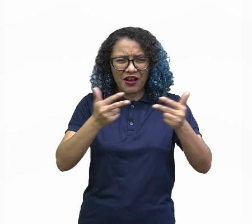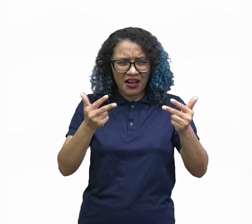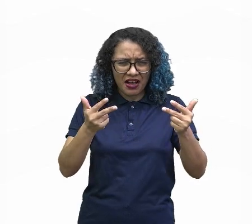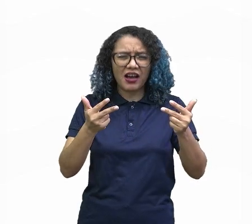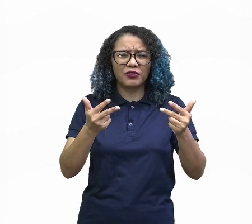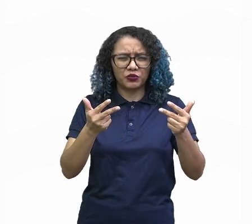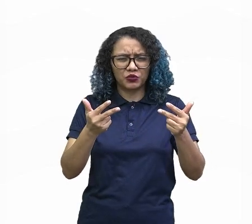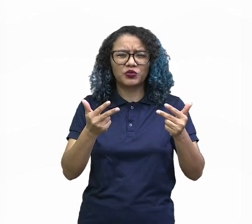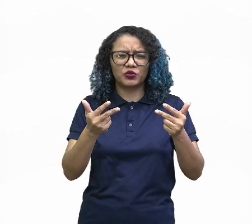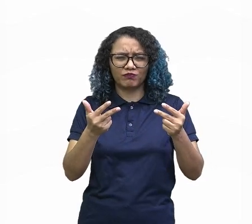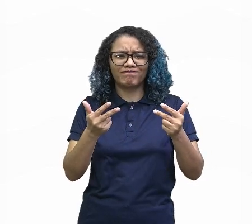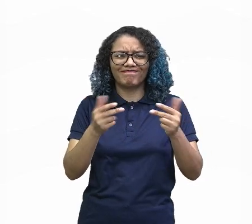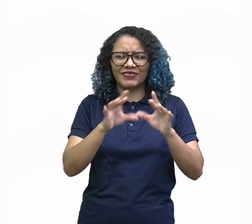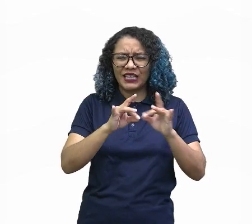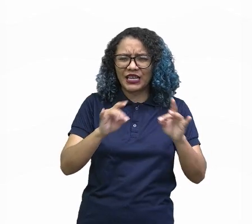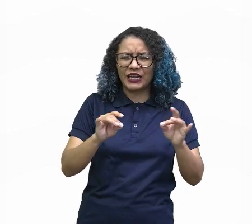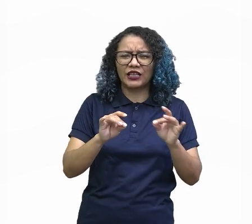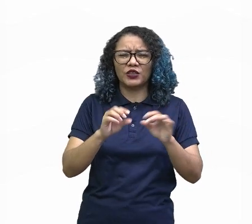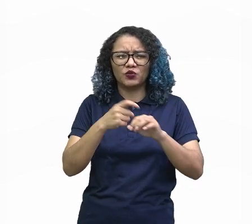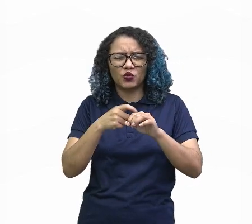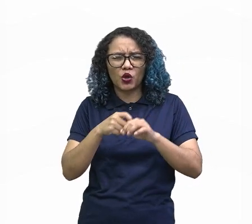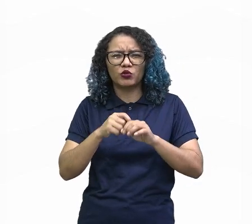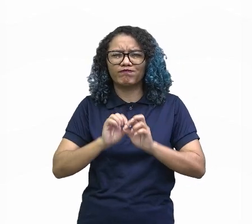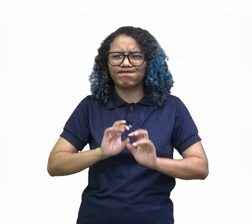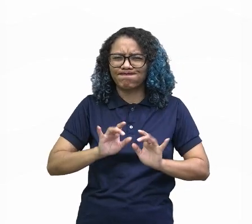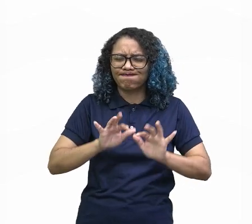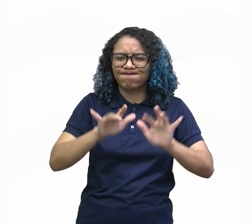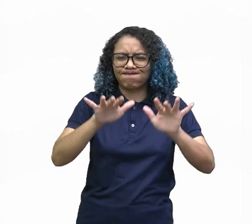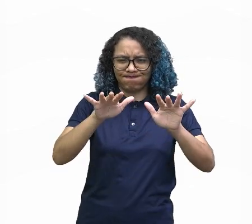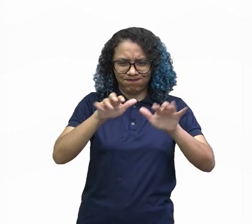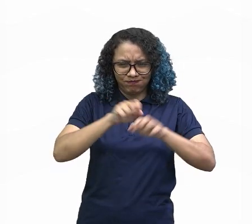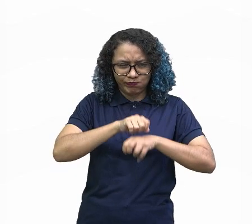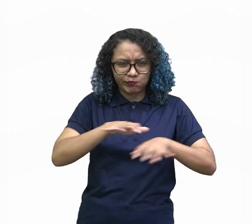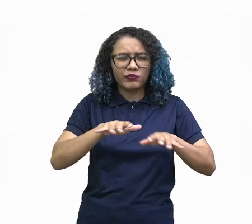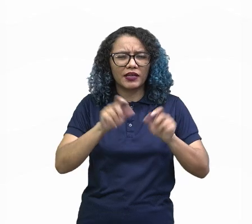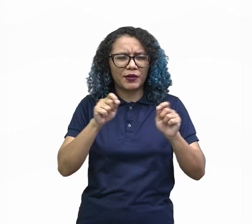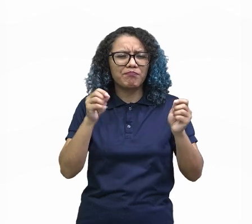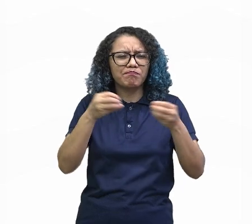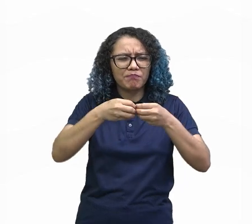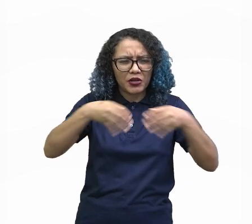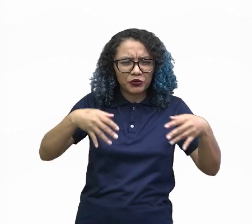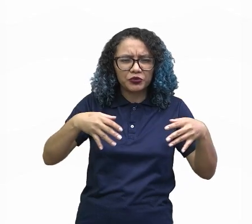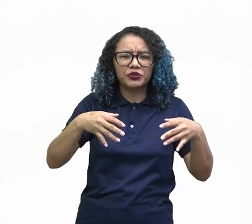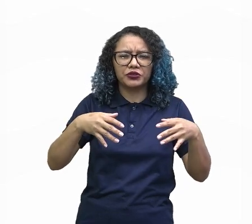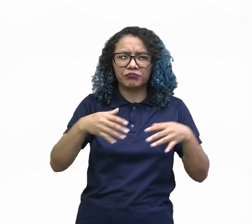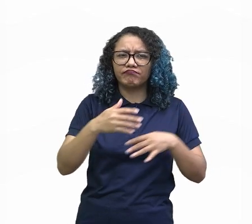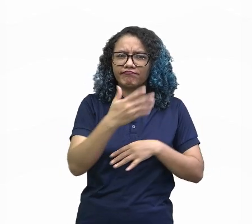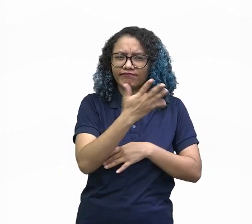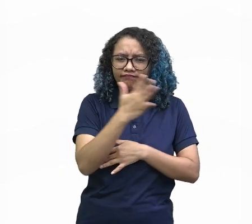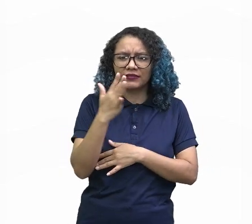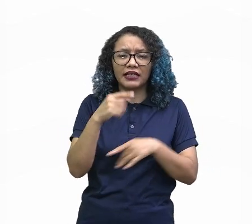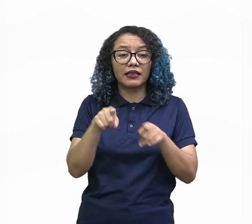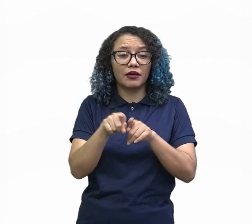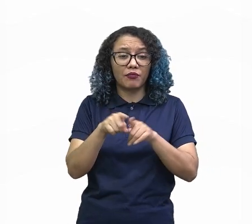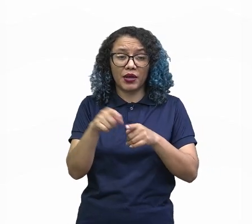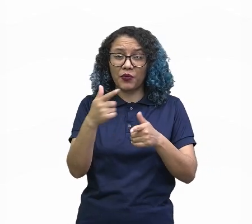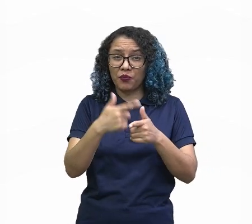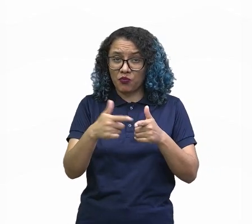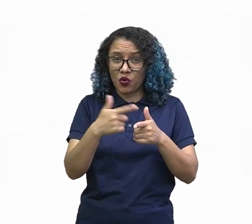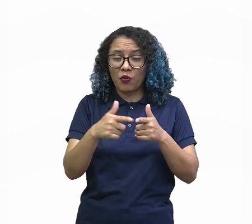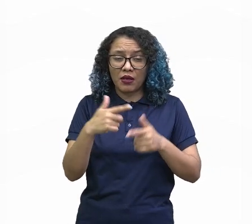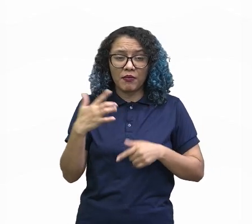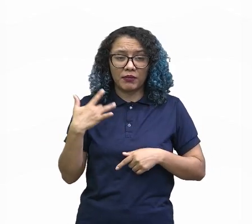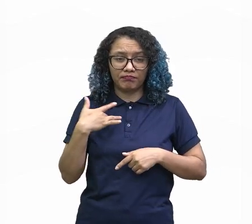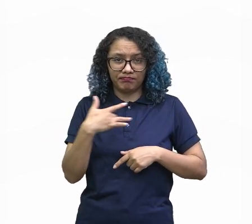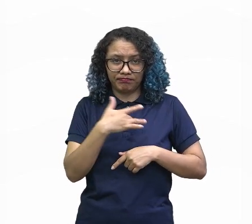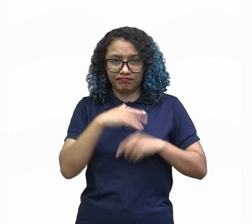líquidas e sólidas na atmosfera, que provocam impacto ambiental e problemas de saúde humana. A poluição